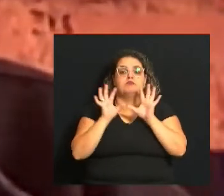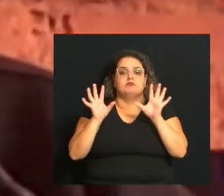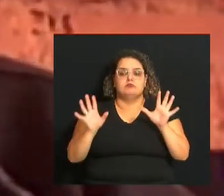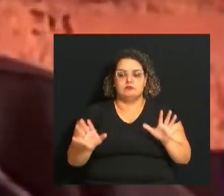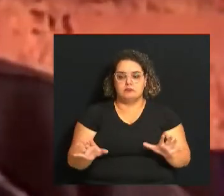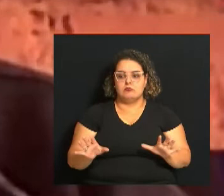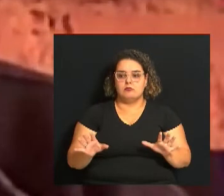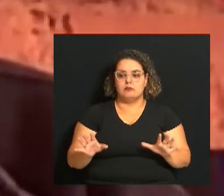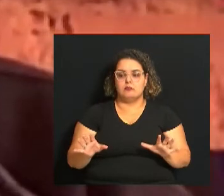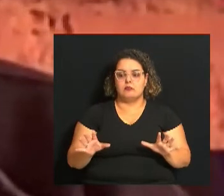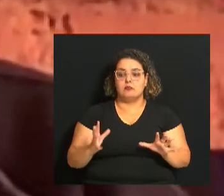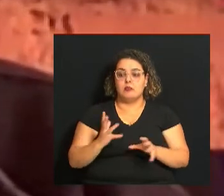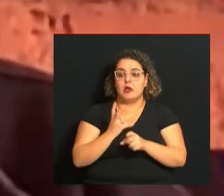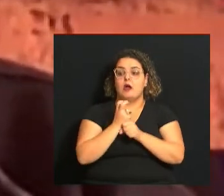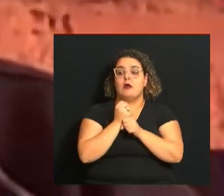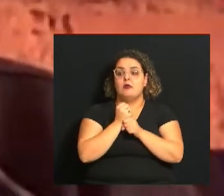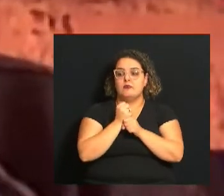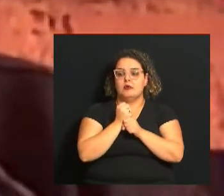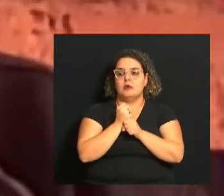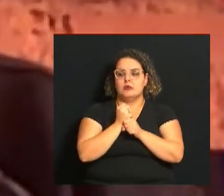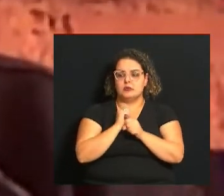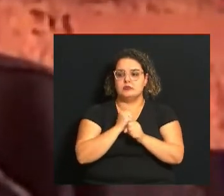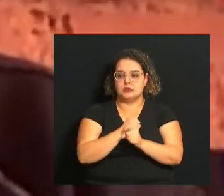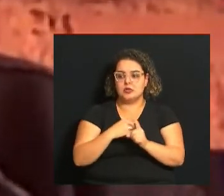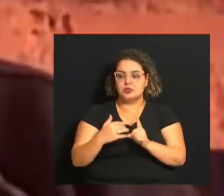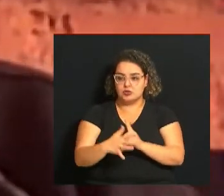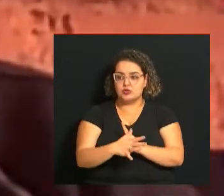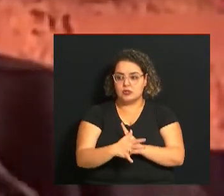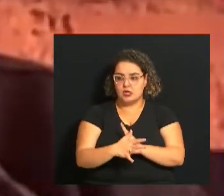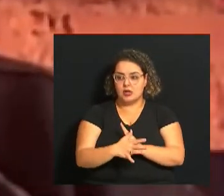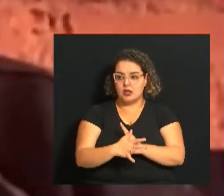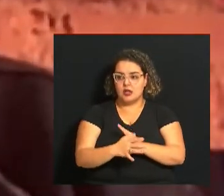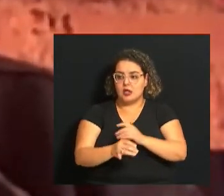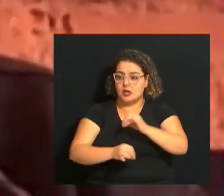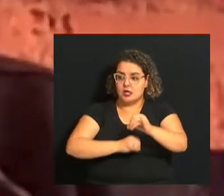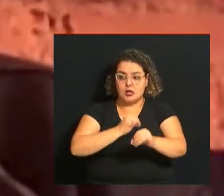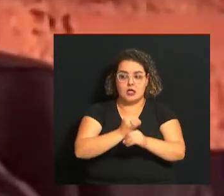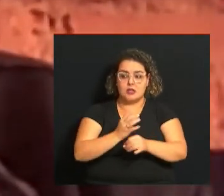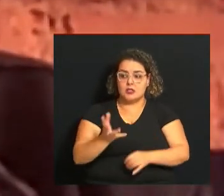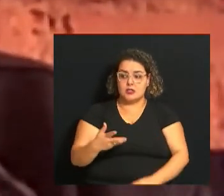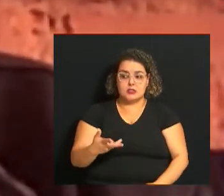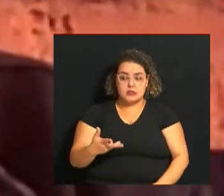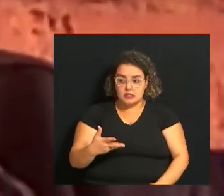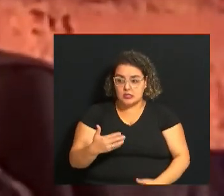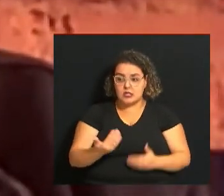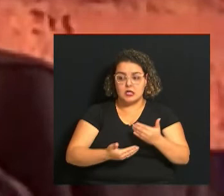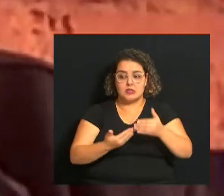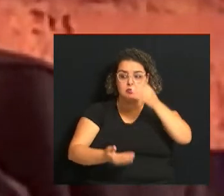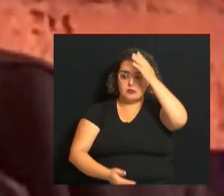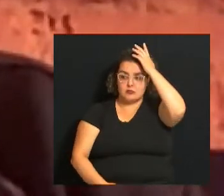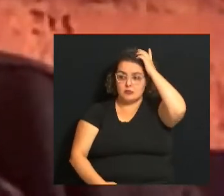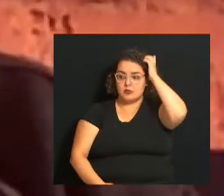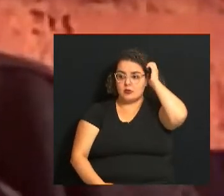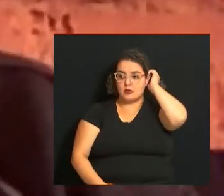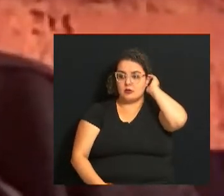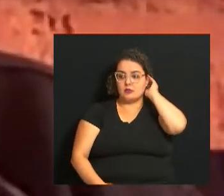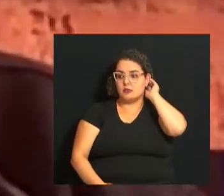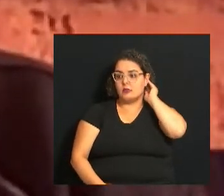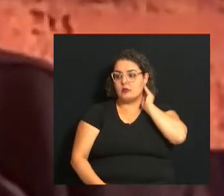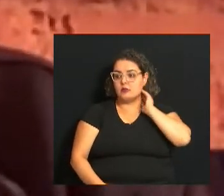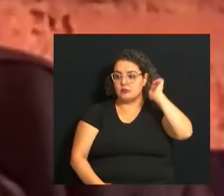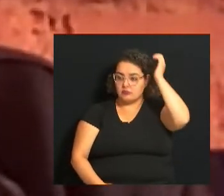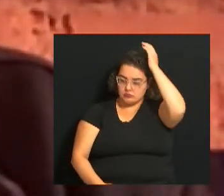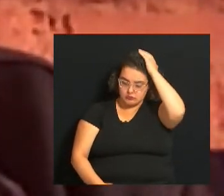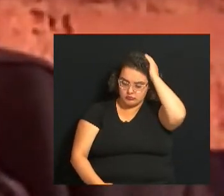uma força da sociedade. E a internet veio acelerar esse processo. Então, ela permite o acesso a todo mundo ao mesmo